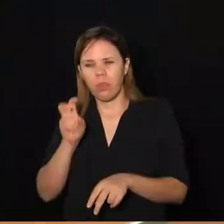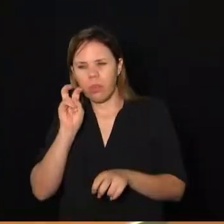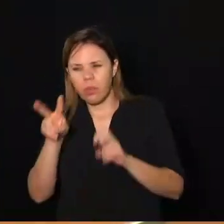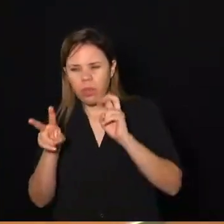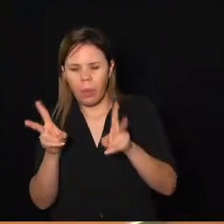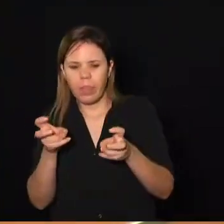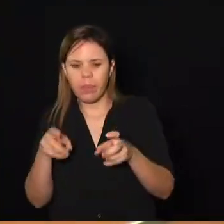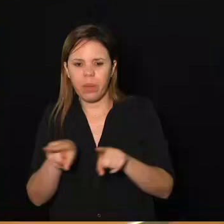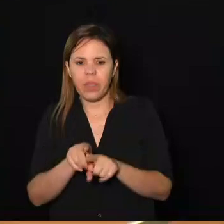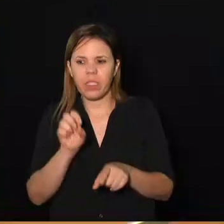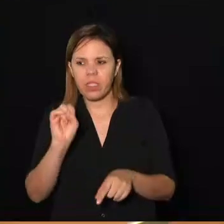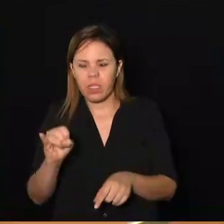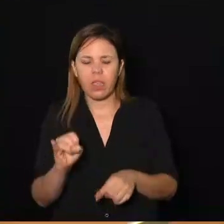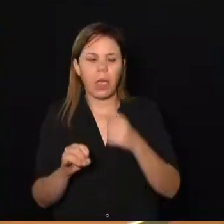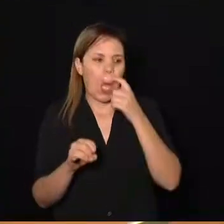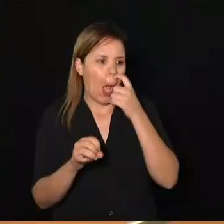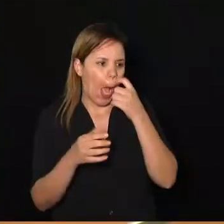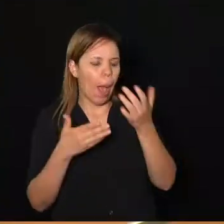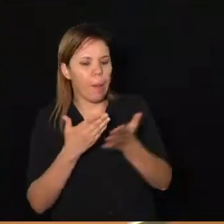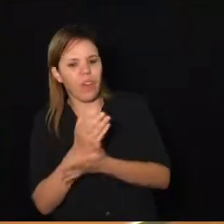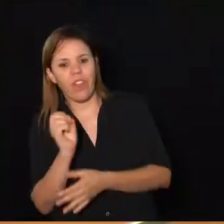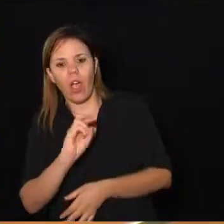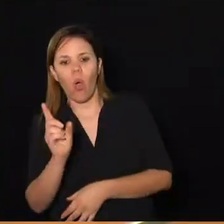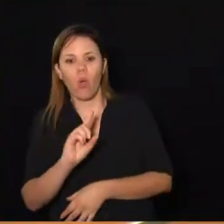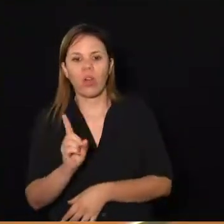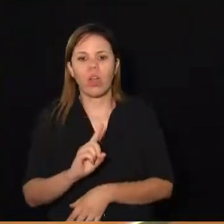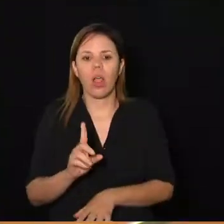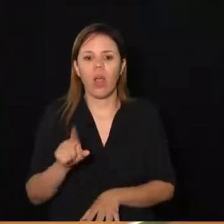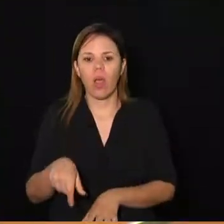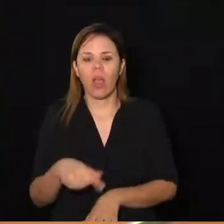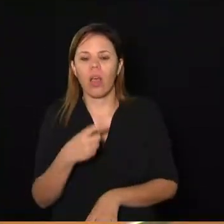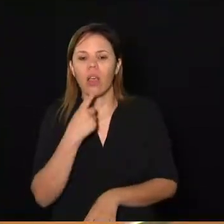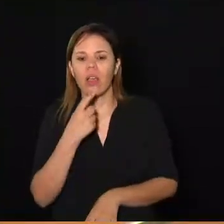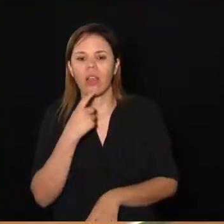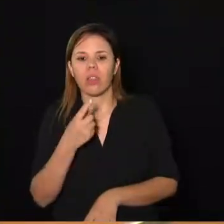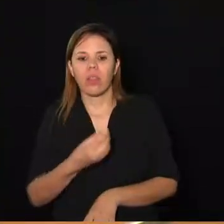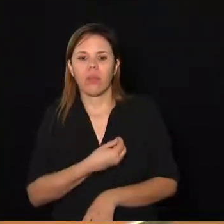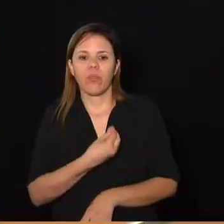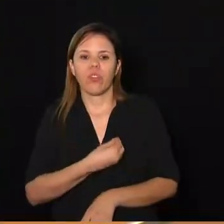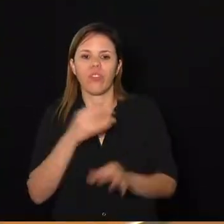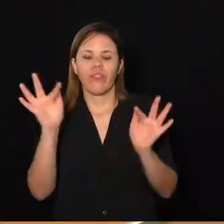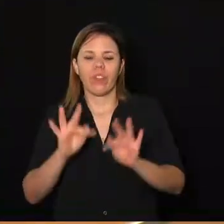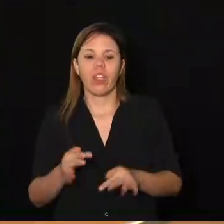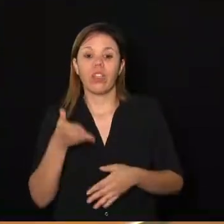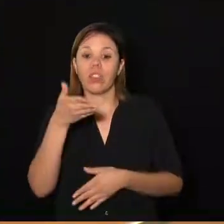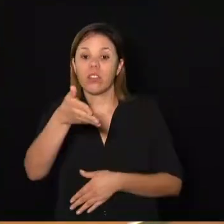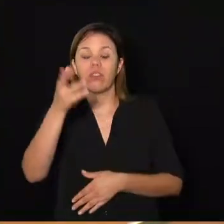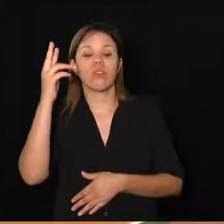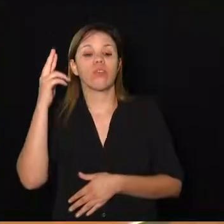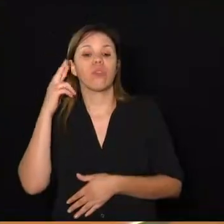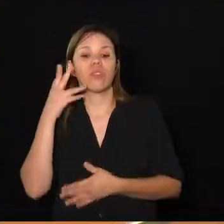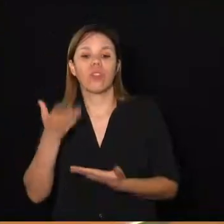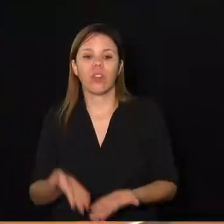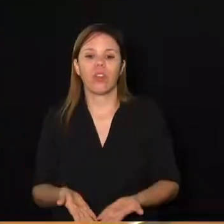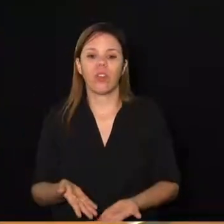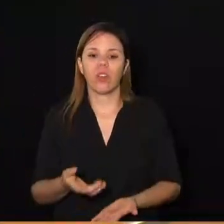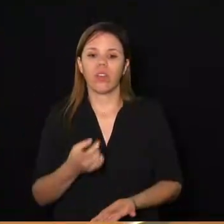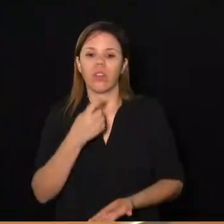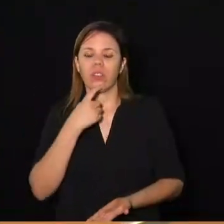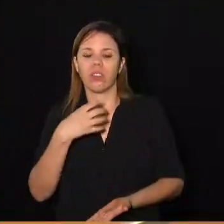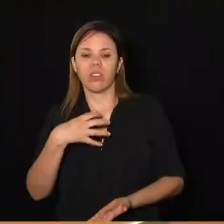se aprovar ou não aprovar saiba que Campinas está muito feliz com a posição do senhor Campinas se sente